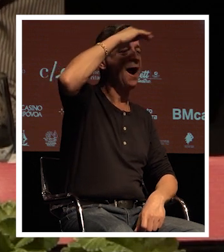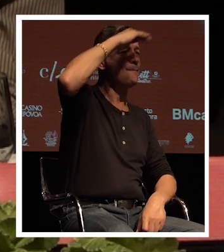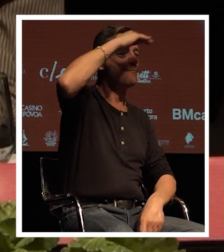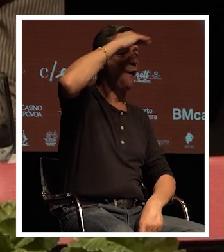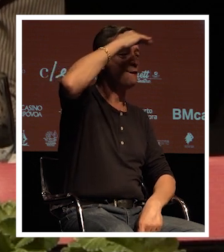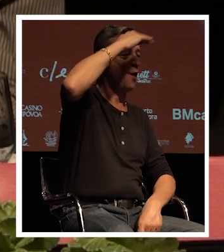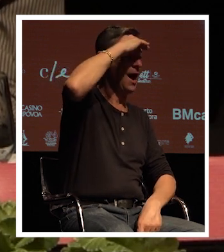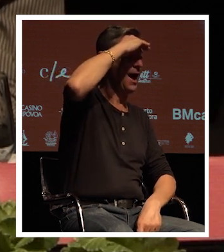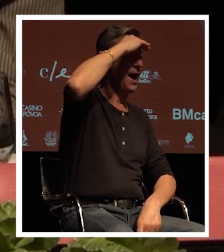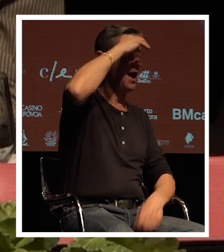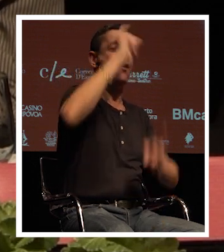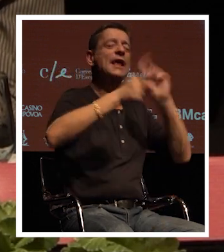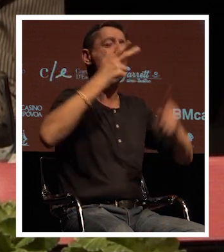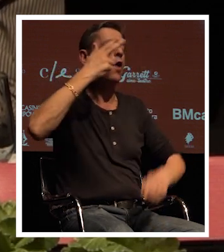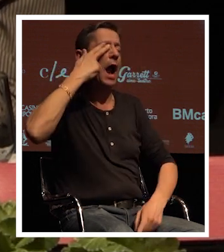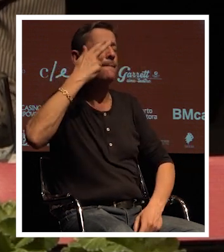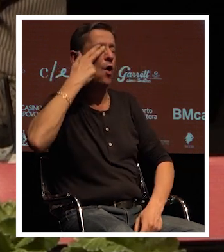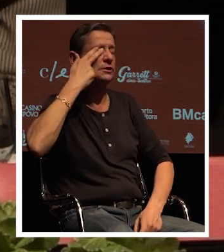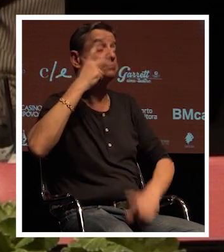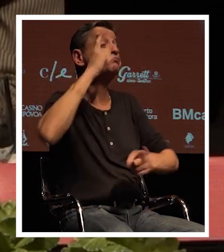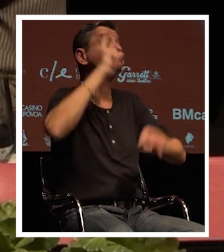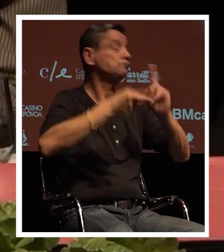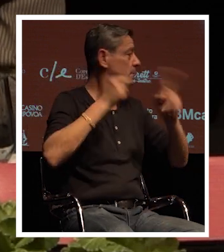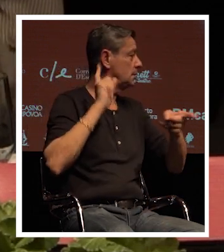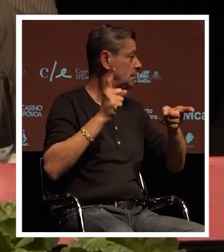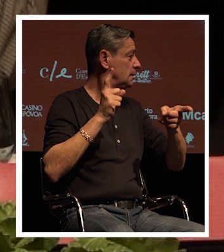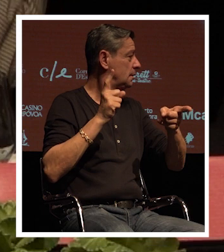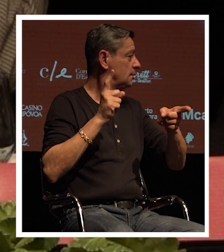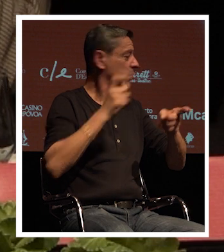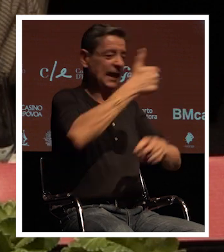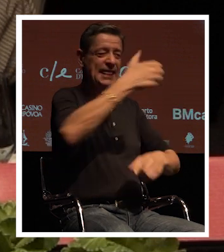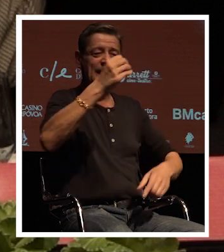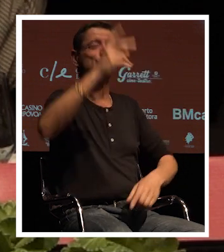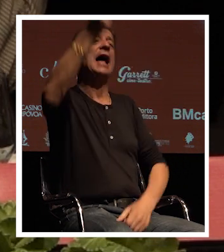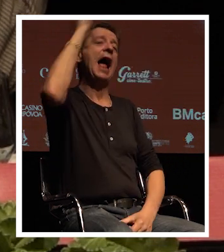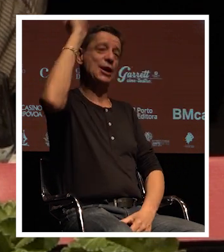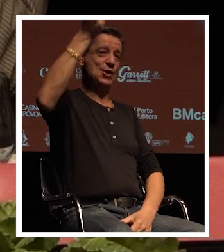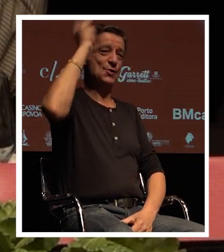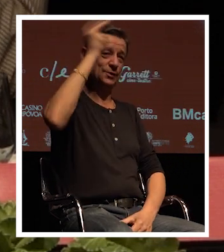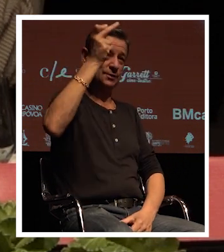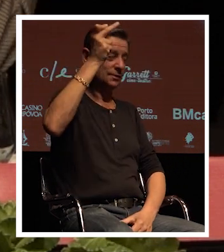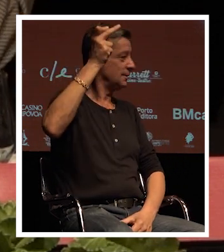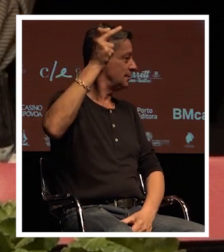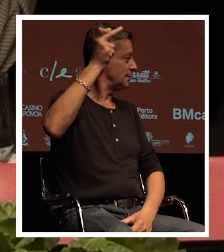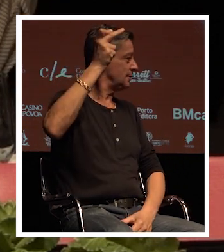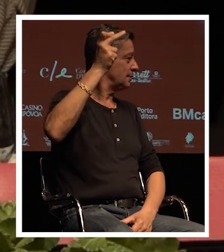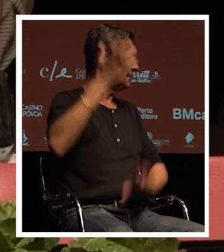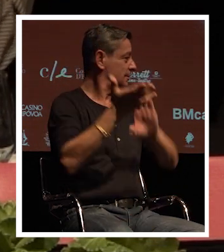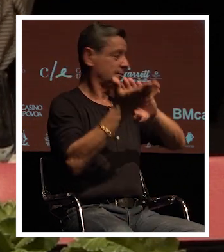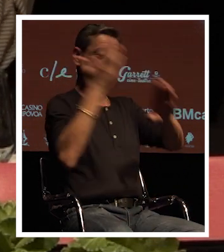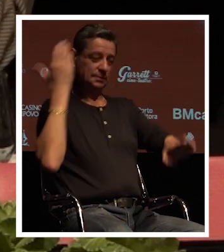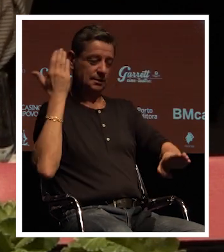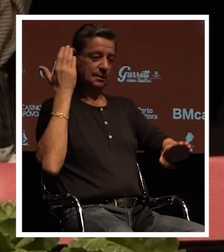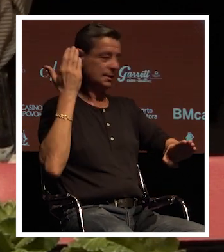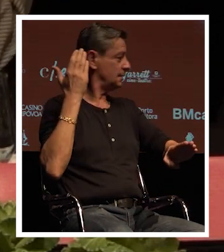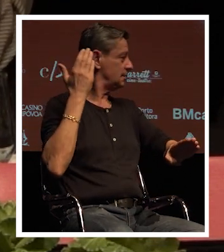50 anos de cidade até o Camões lembrou de de aparecer com os seus 500 anos feitos em em em meso Improvável